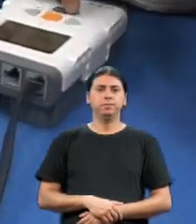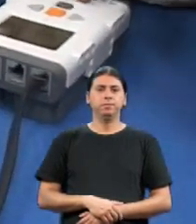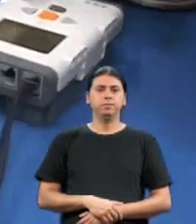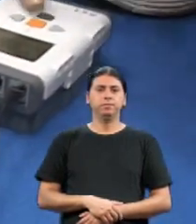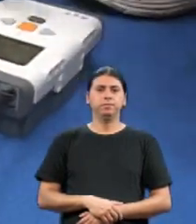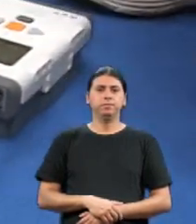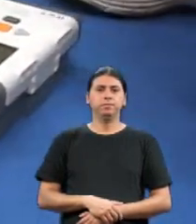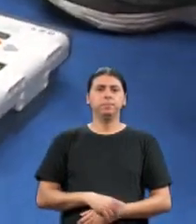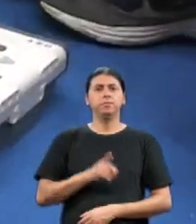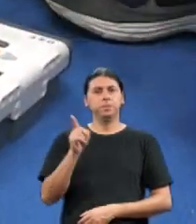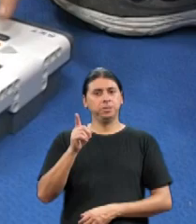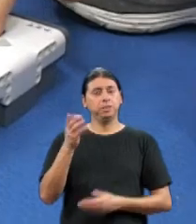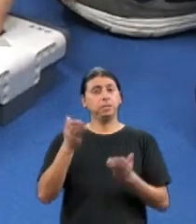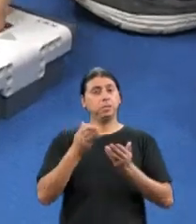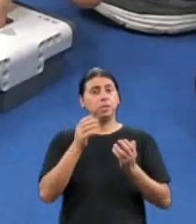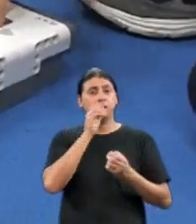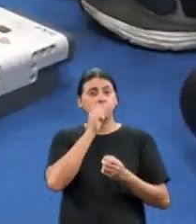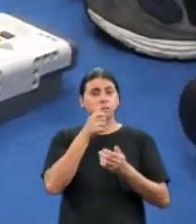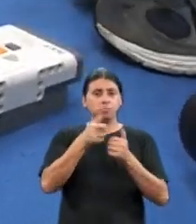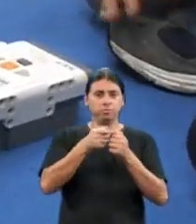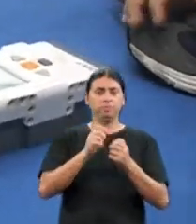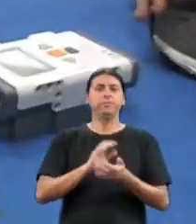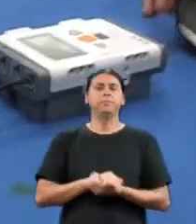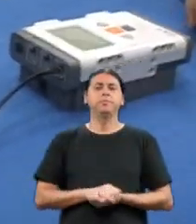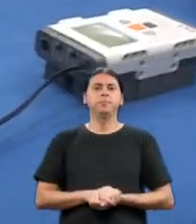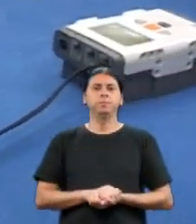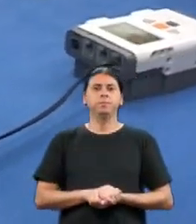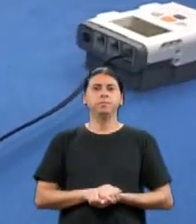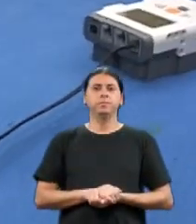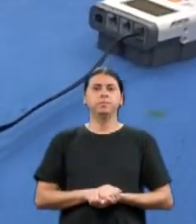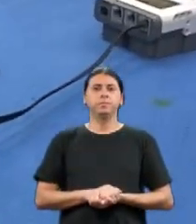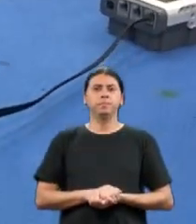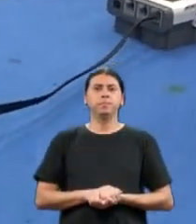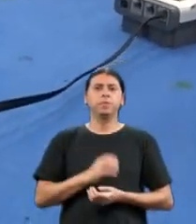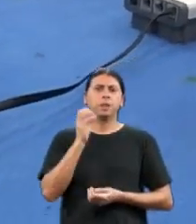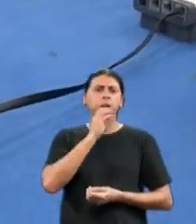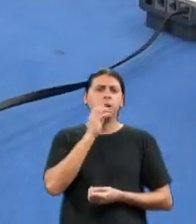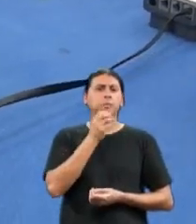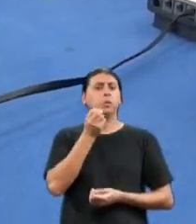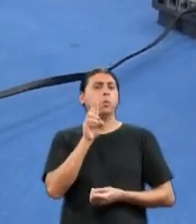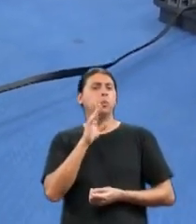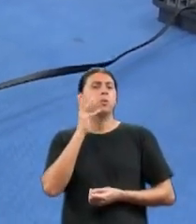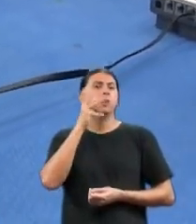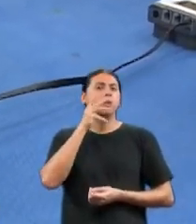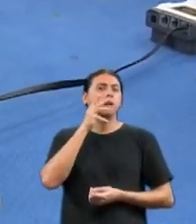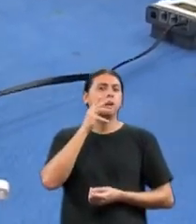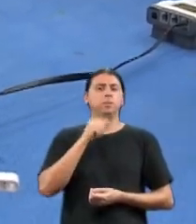Aí, agora no laranja. O disco tá rápido ou tá devagar?